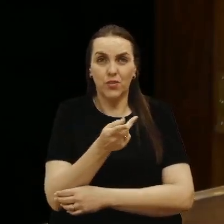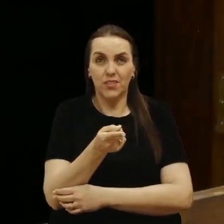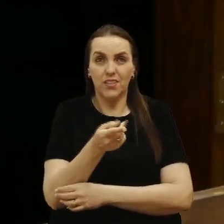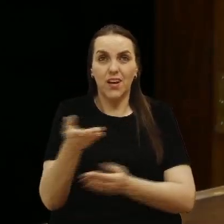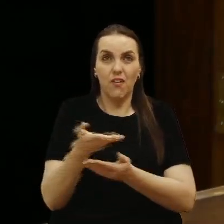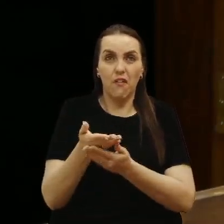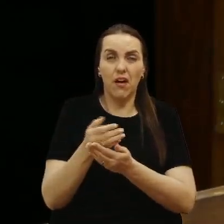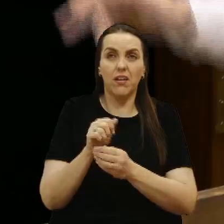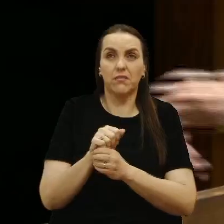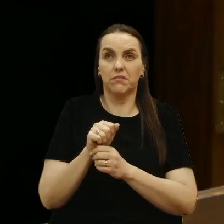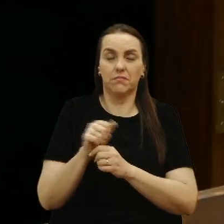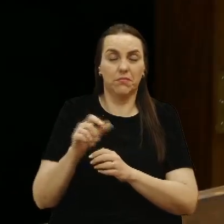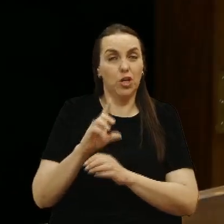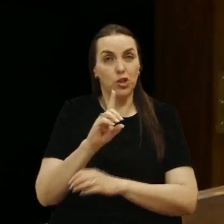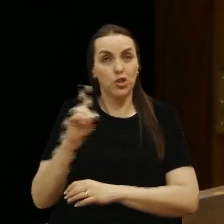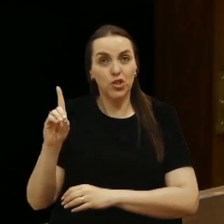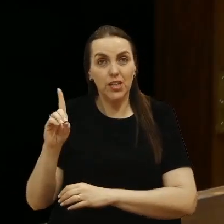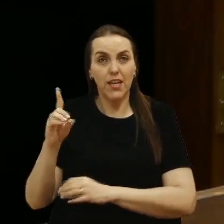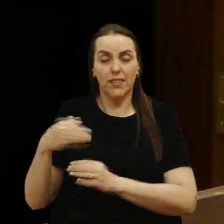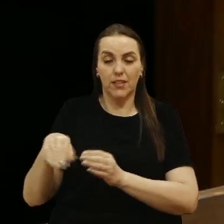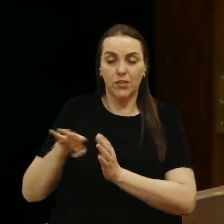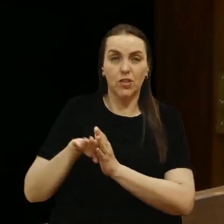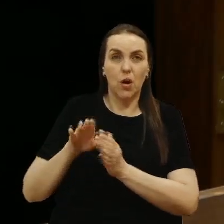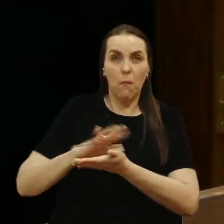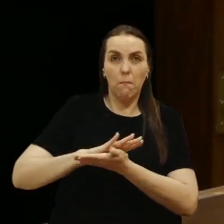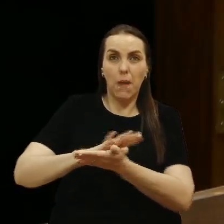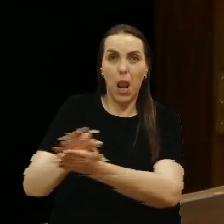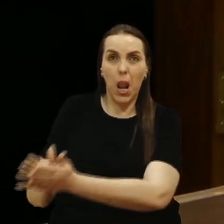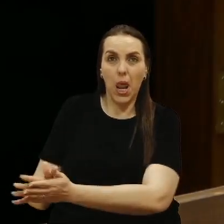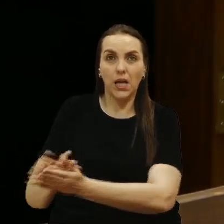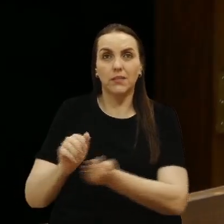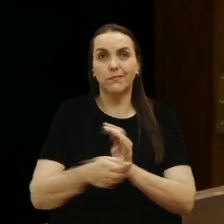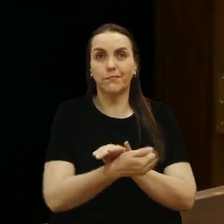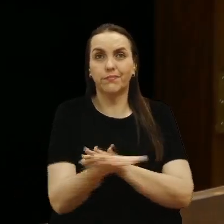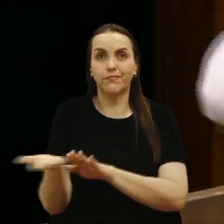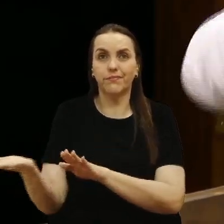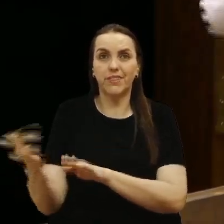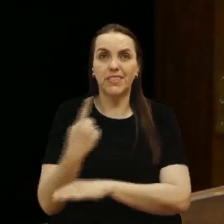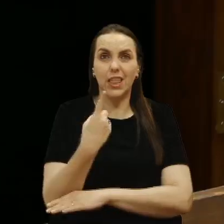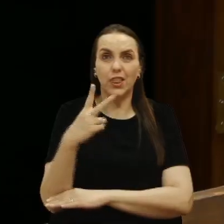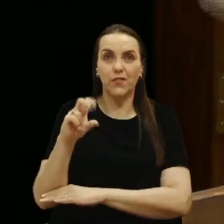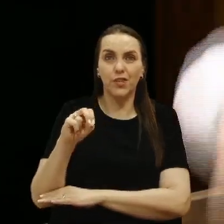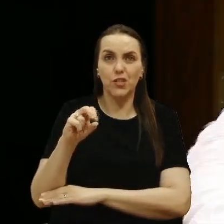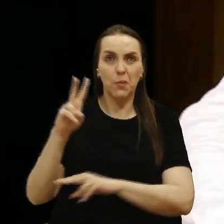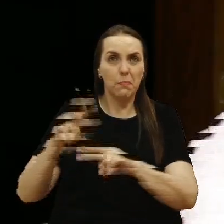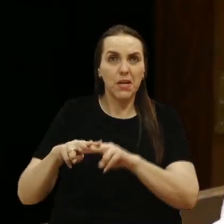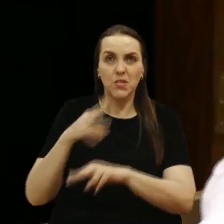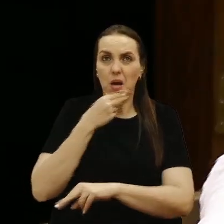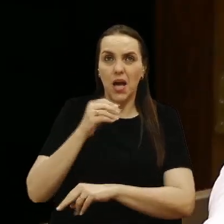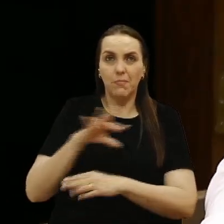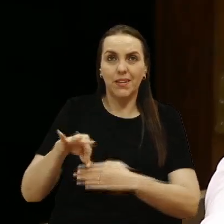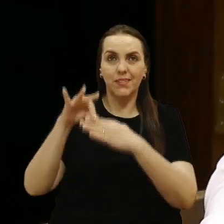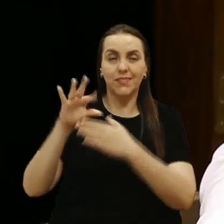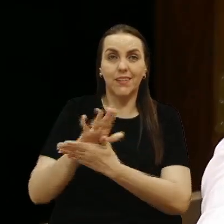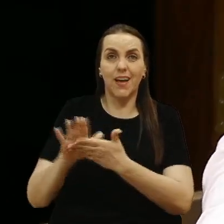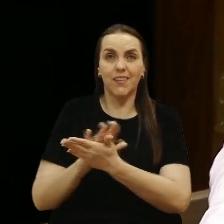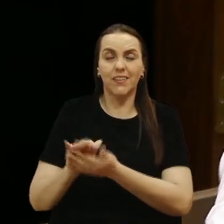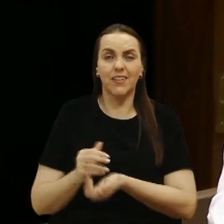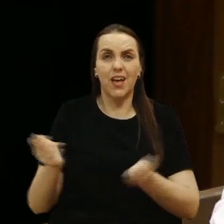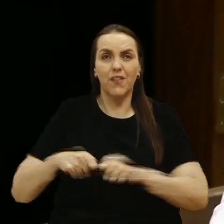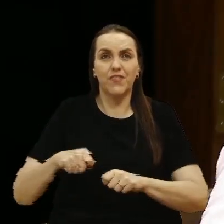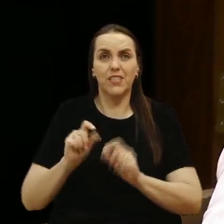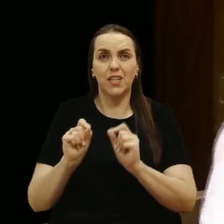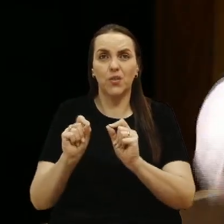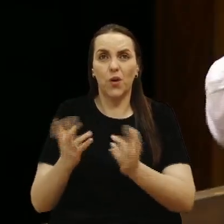lá, digo à direita, mataram 120 e não conseguiram prender o cara, tchê. Que eficiência é essa que vocês têm? Vocês